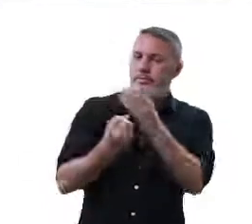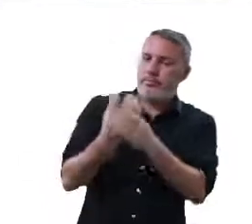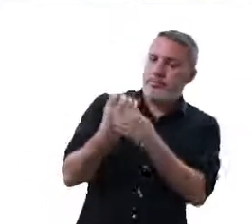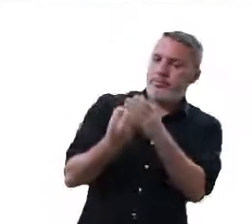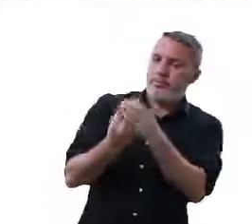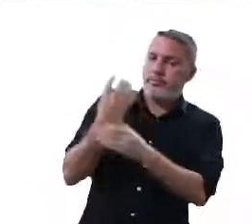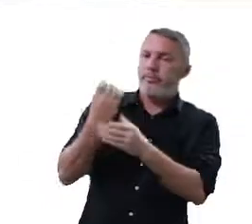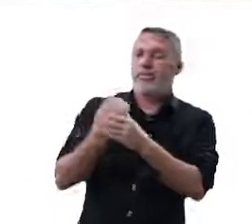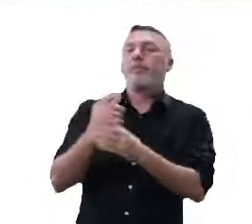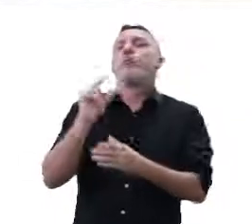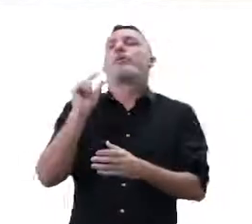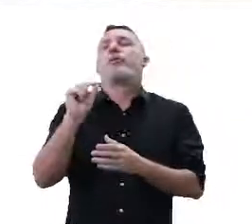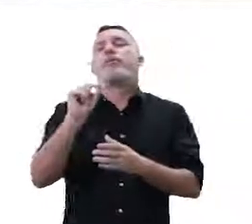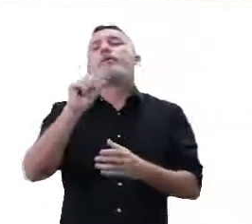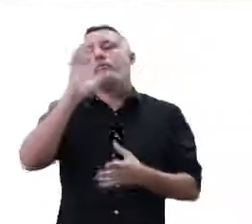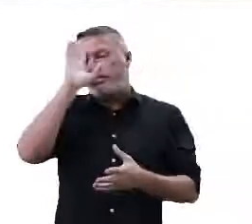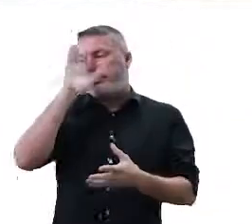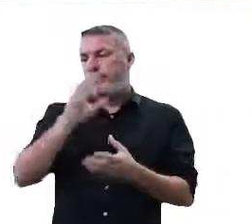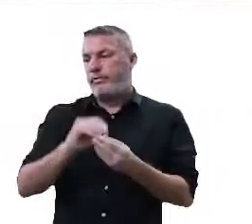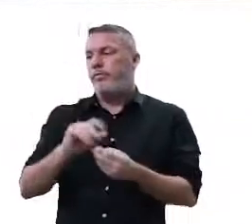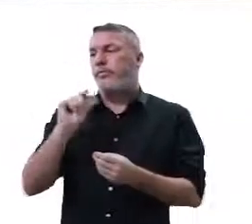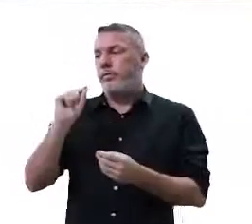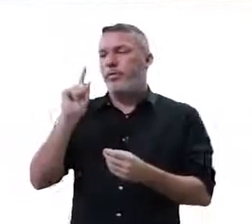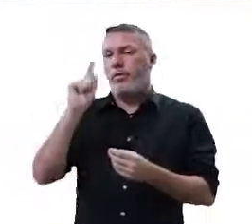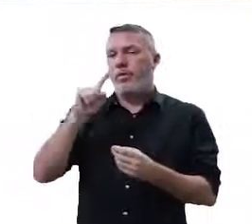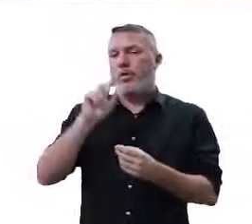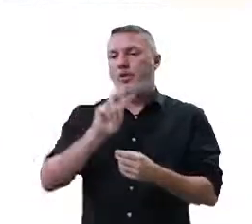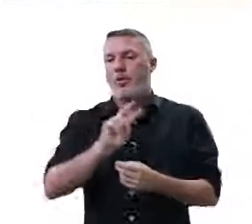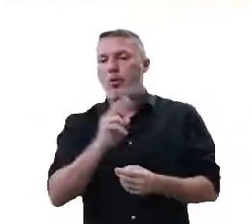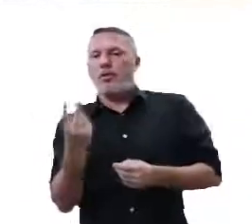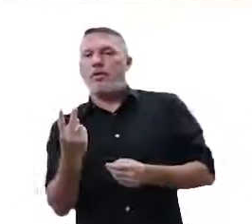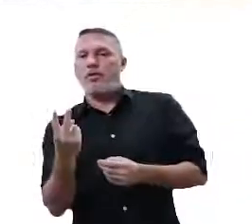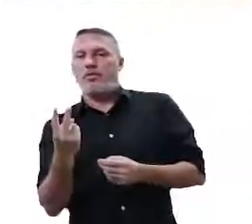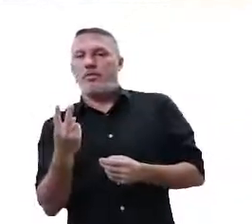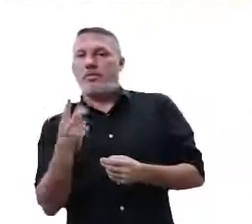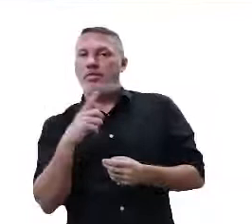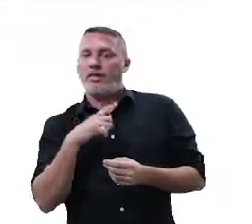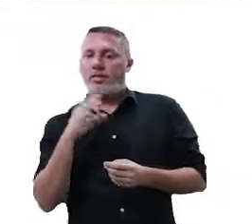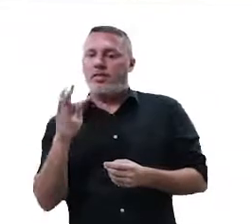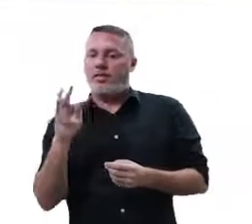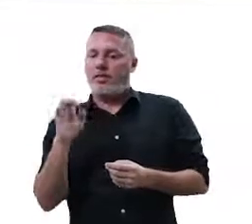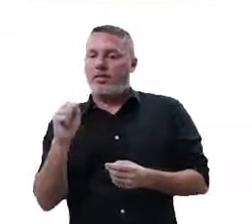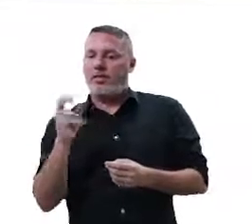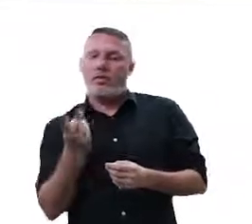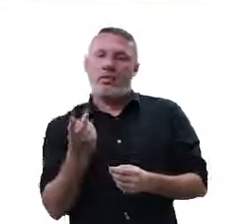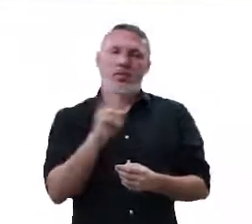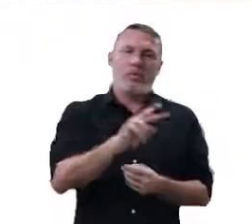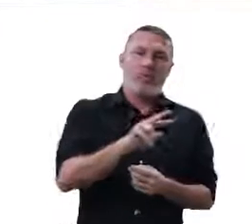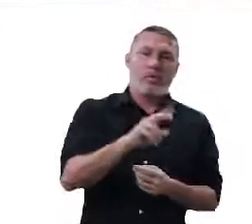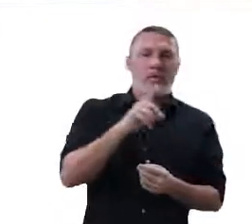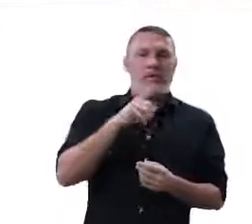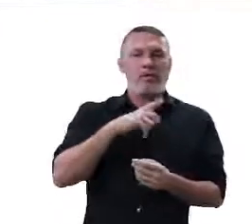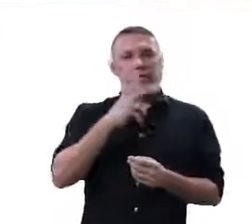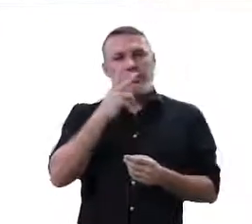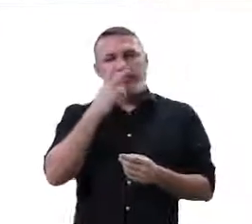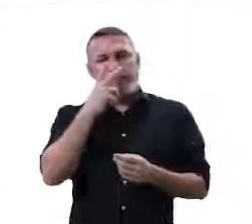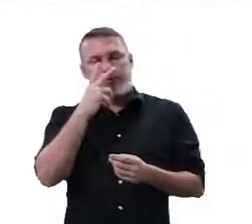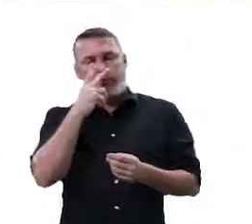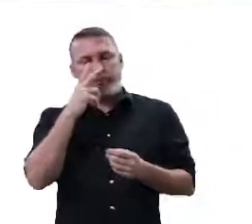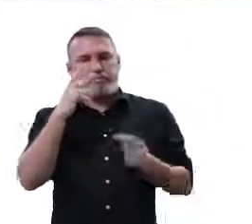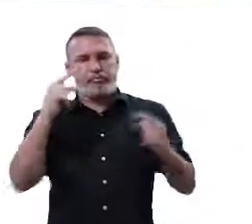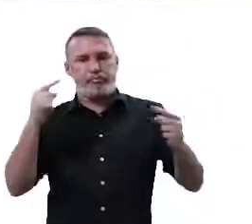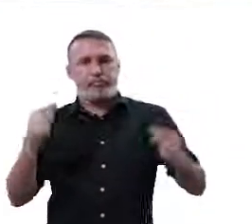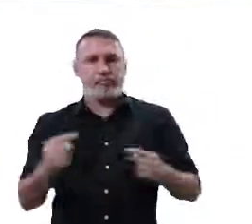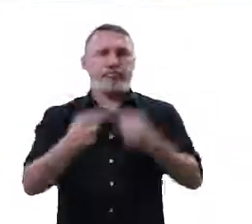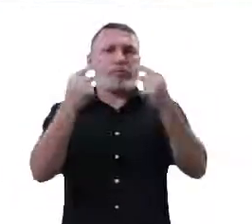começa a surgir o que nós chamaríamos de antítese, ou seja, o contrário dessa tese. E do choque das